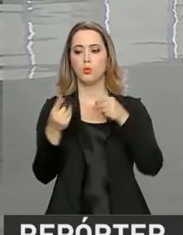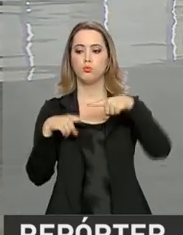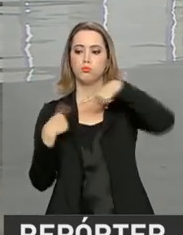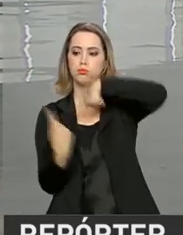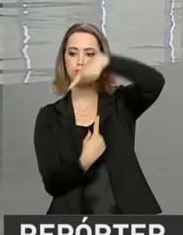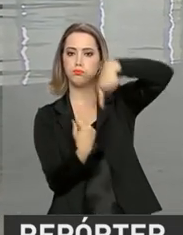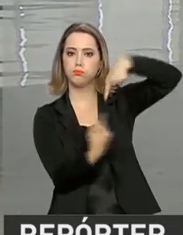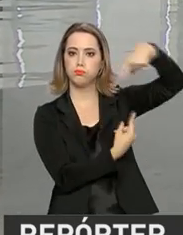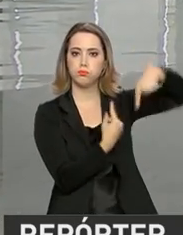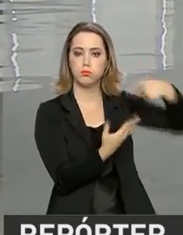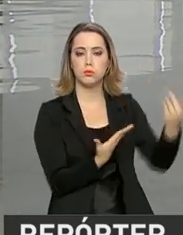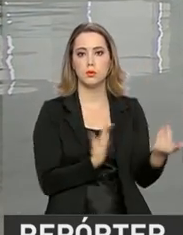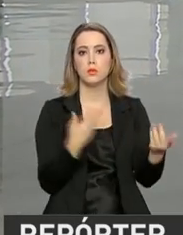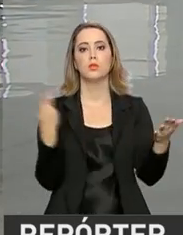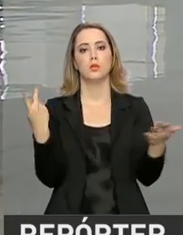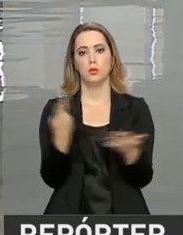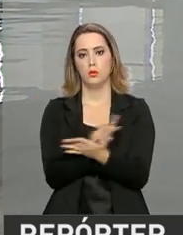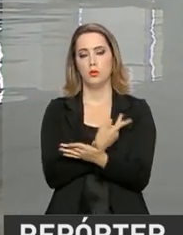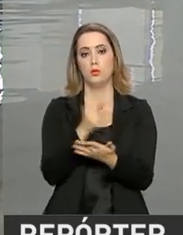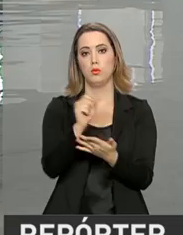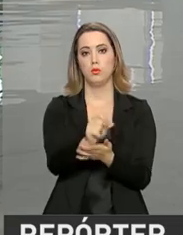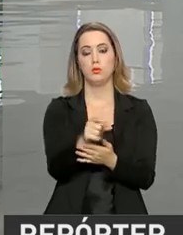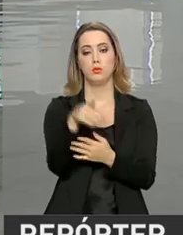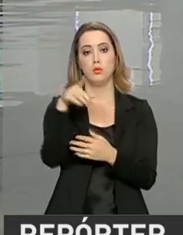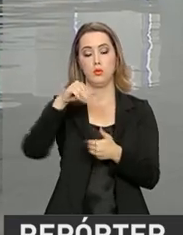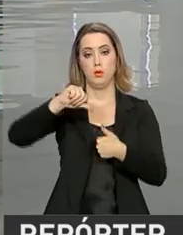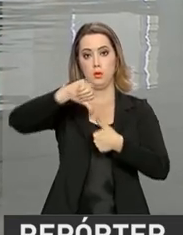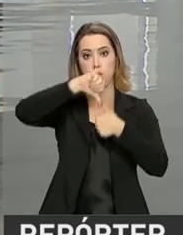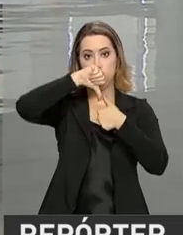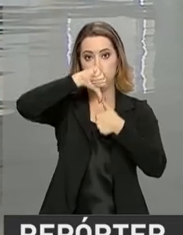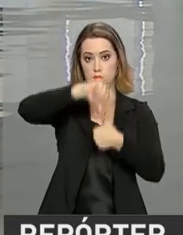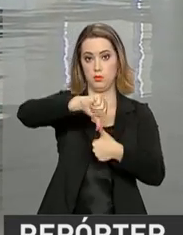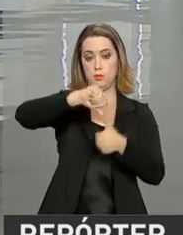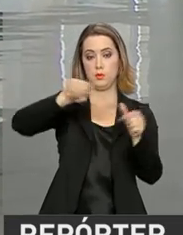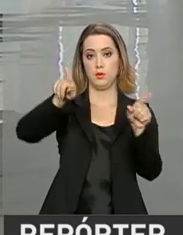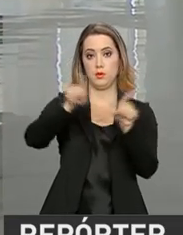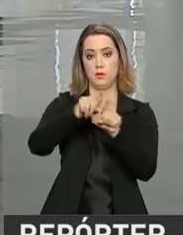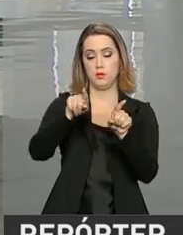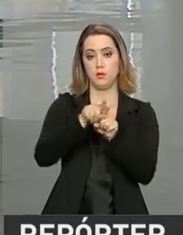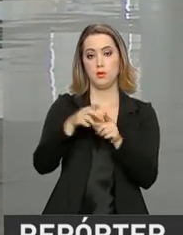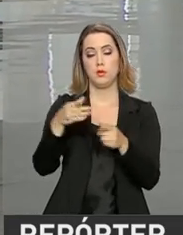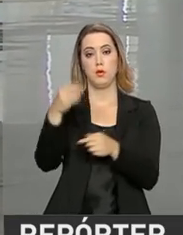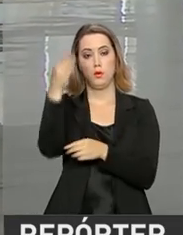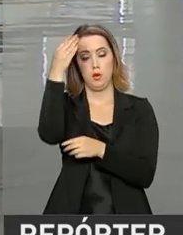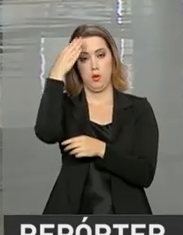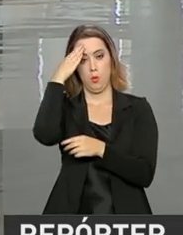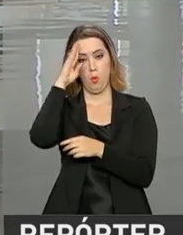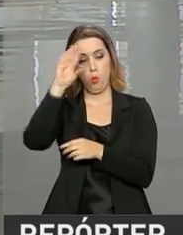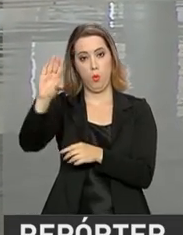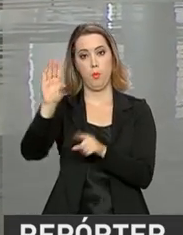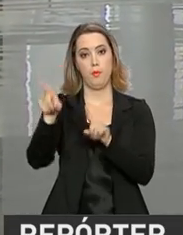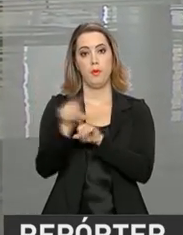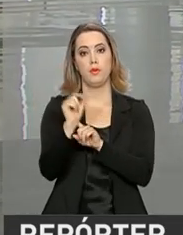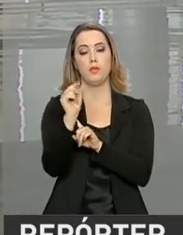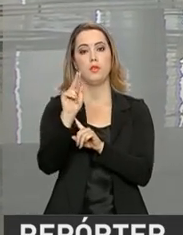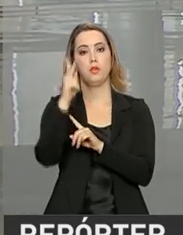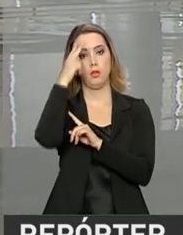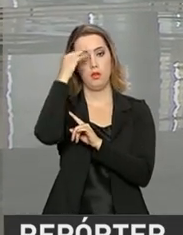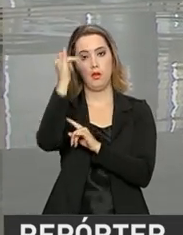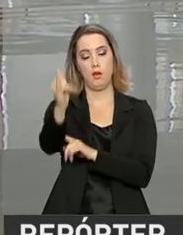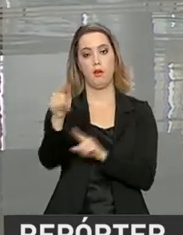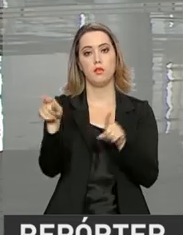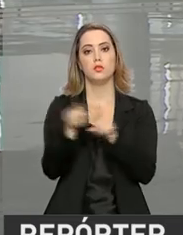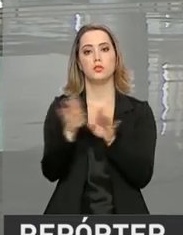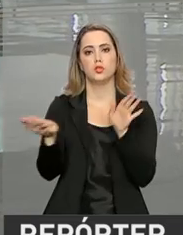que como você disse atingiu a América Central e o Caribe principalmente Cuba e o Haiti e já chegou à costa leste dos